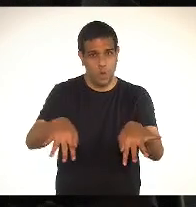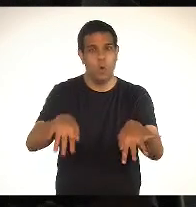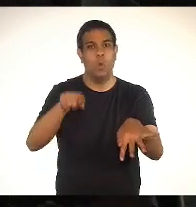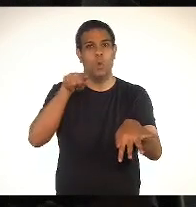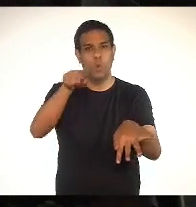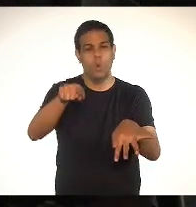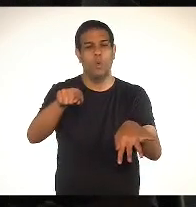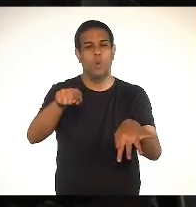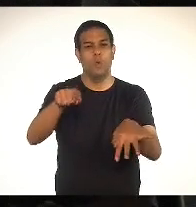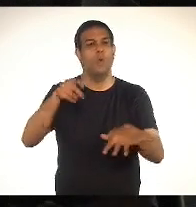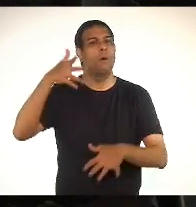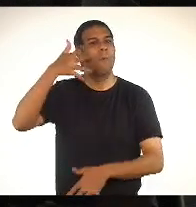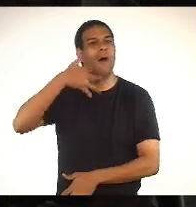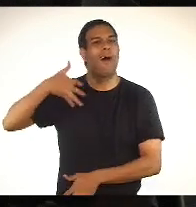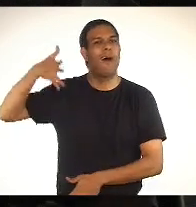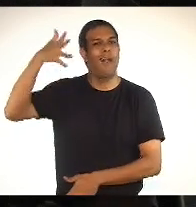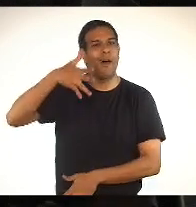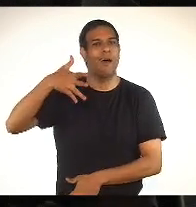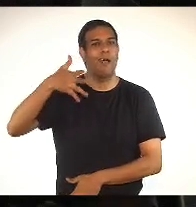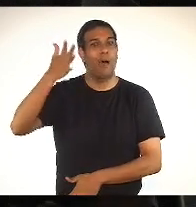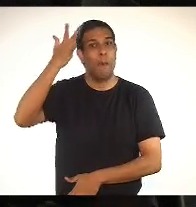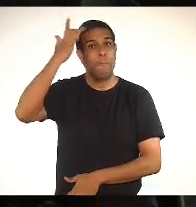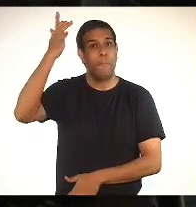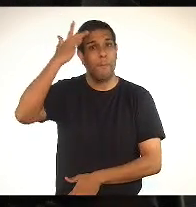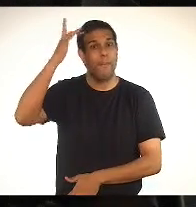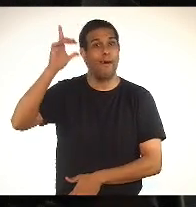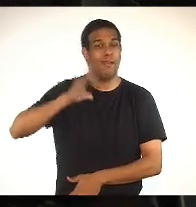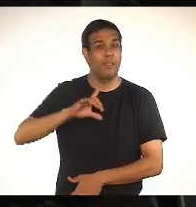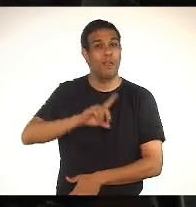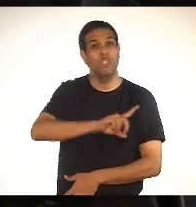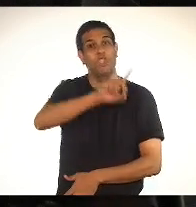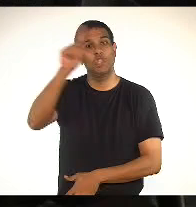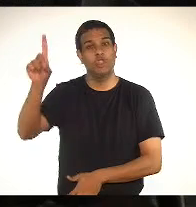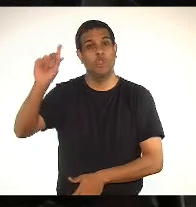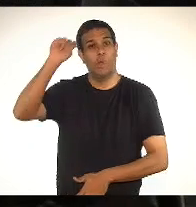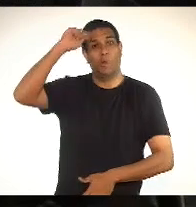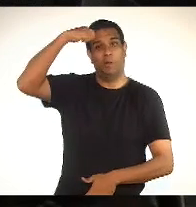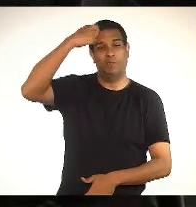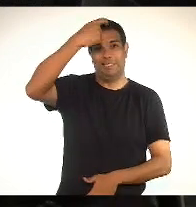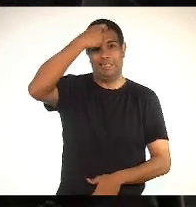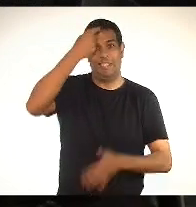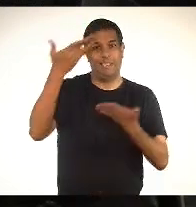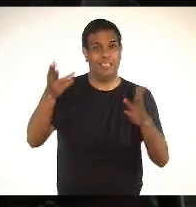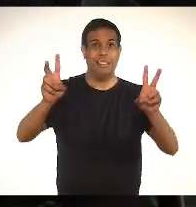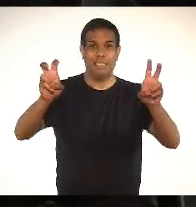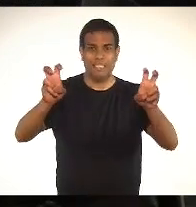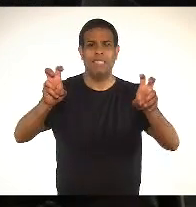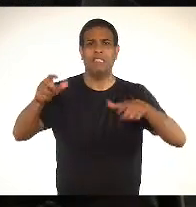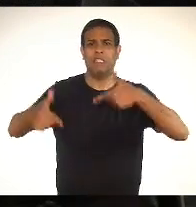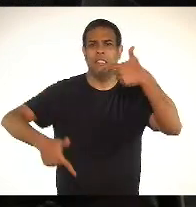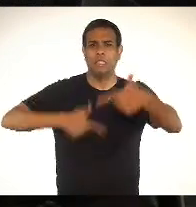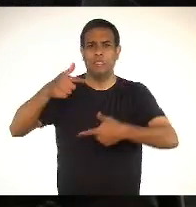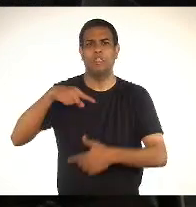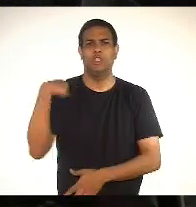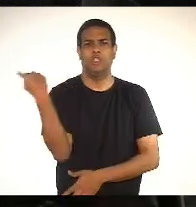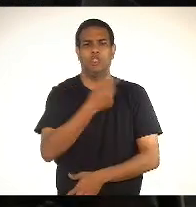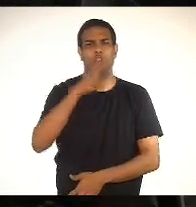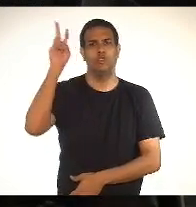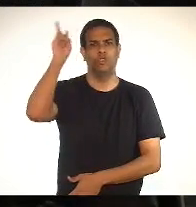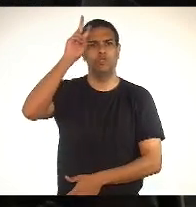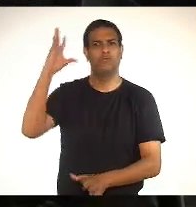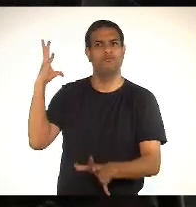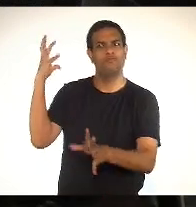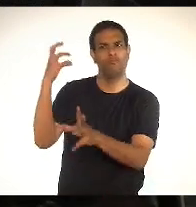também fizesse um pronunciamento. Amanhã, já que é dia da consciência negra, falar de um grande brasileiro que faz parte da história do